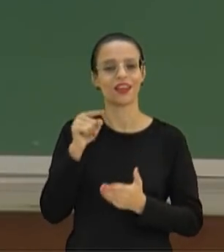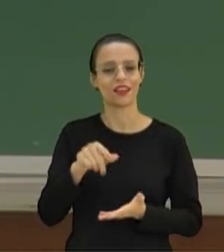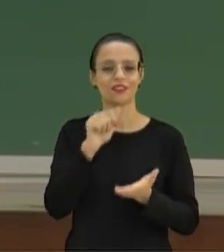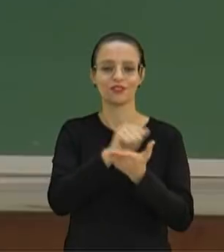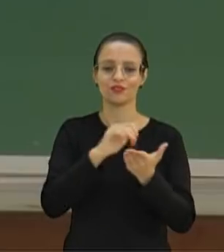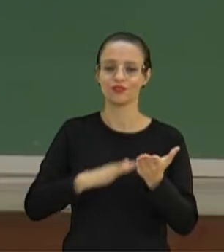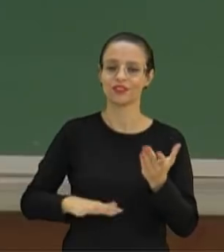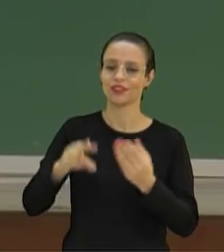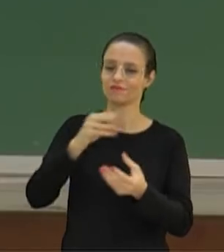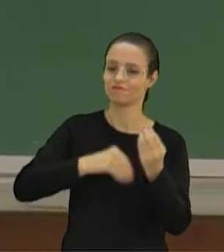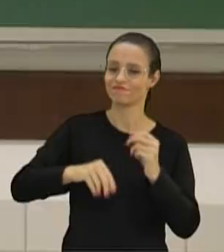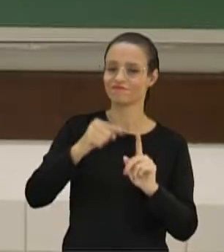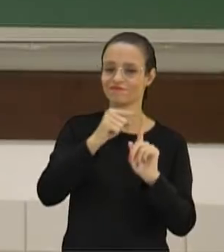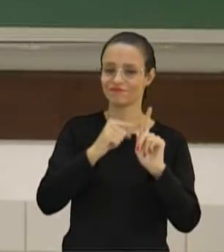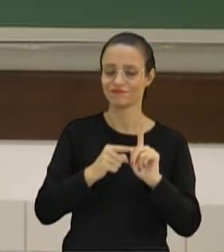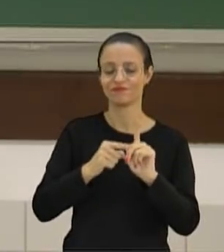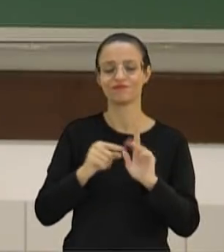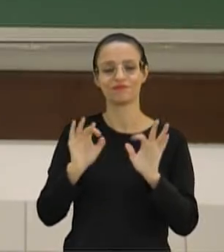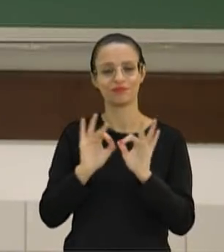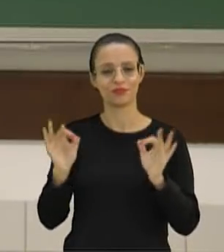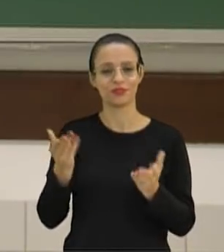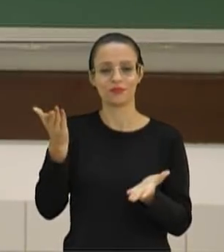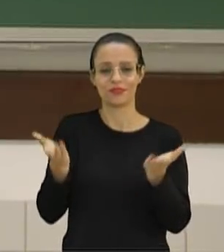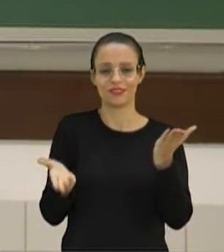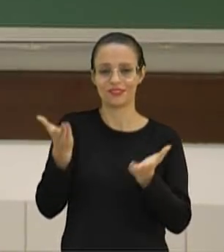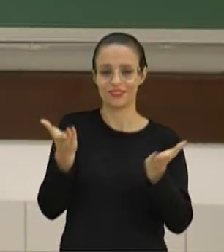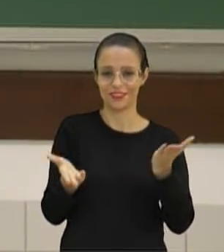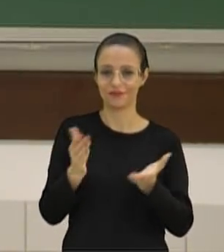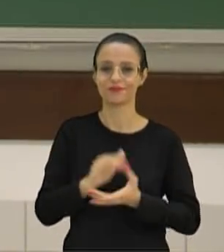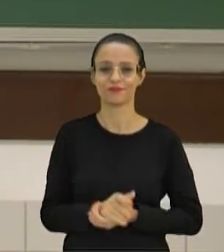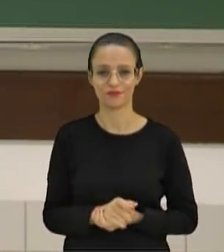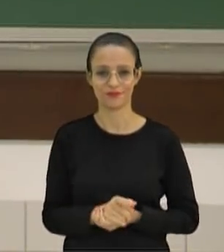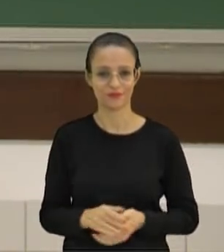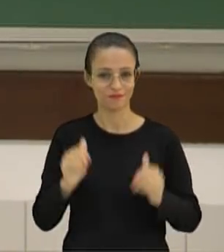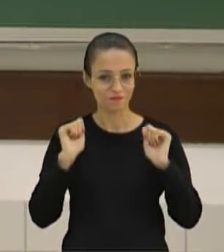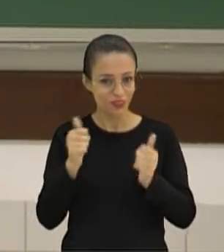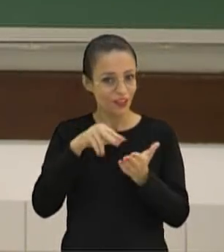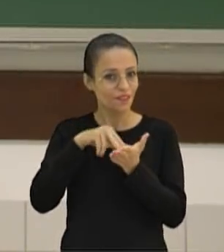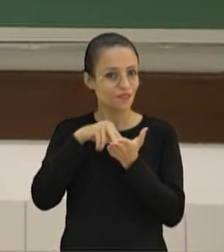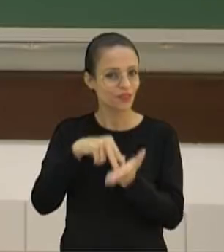problemas envolvendo unidade de medida de massa.